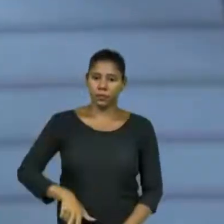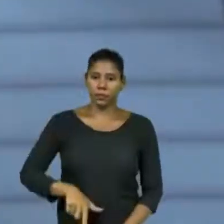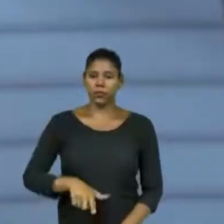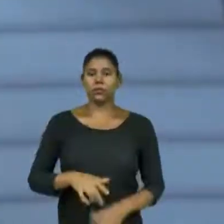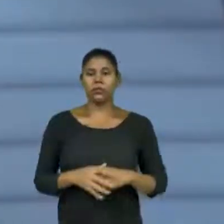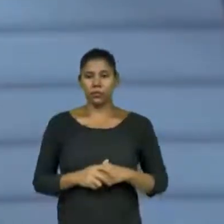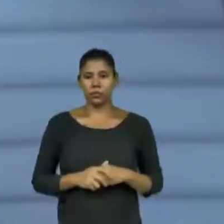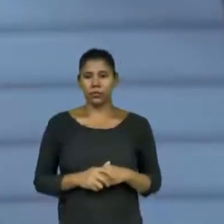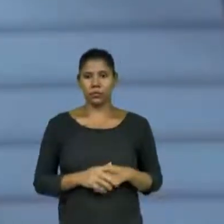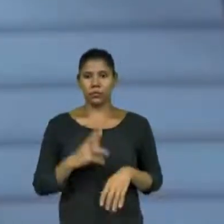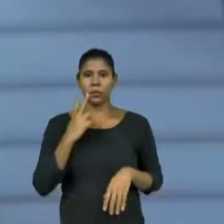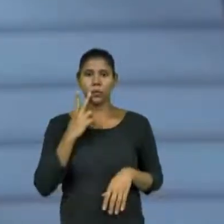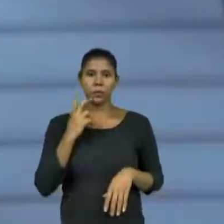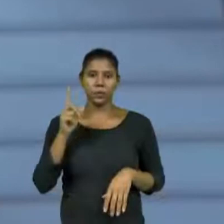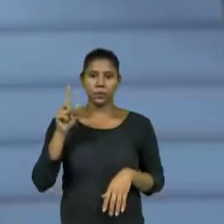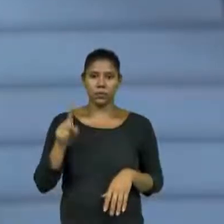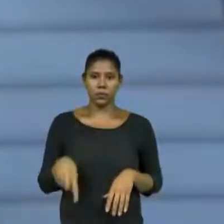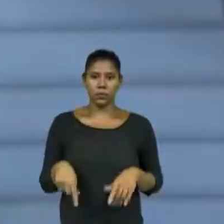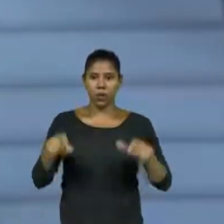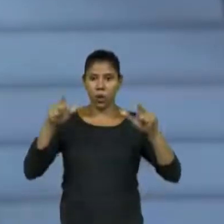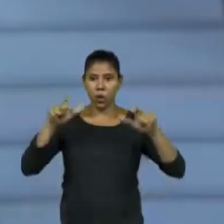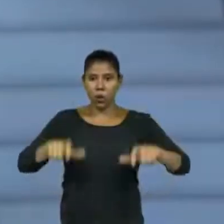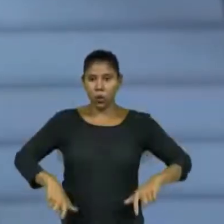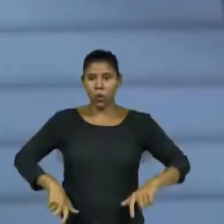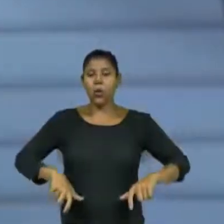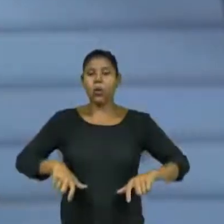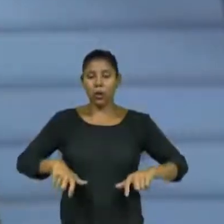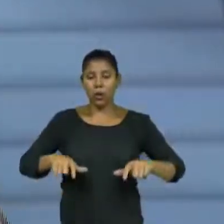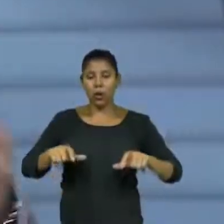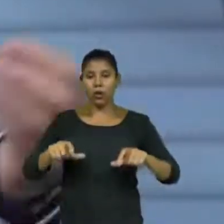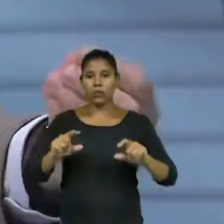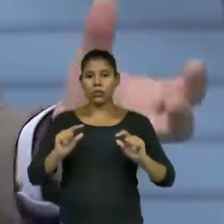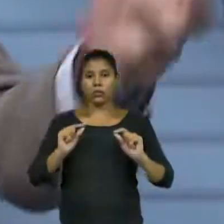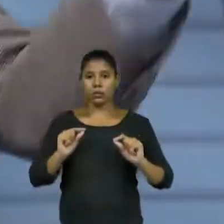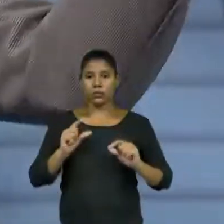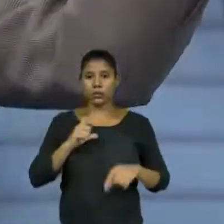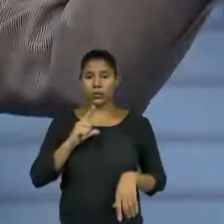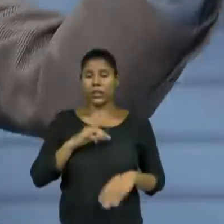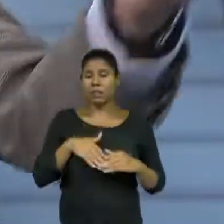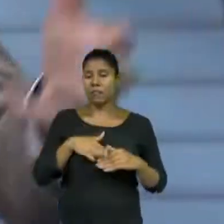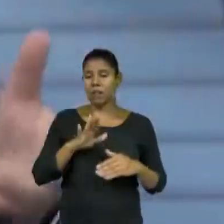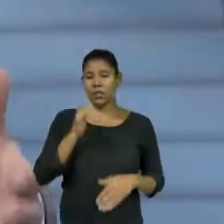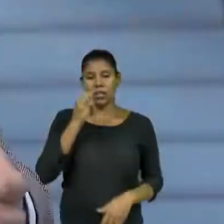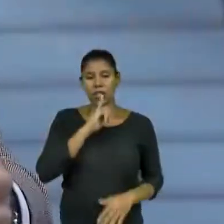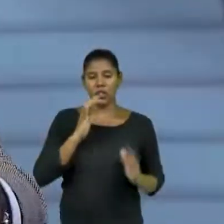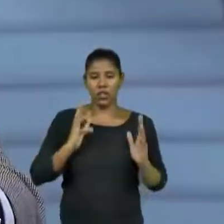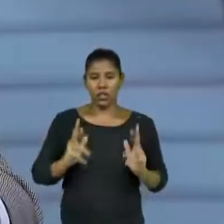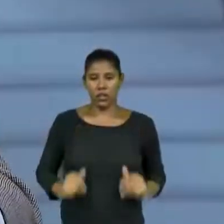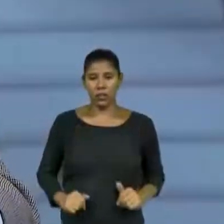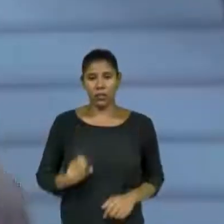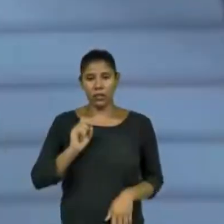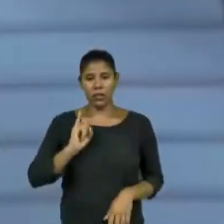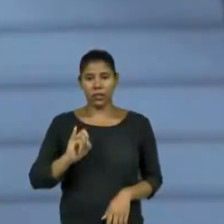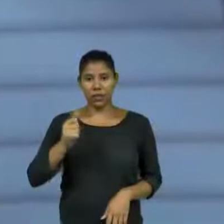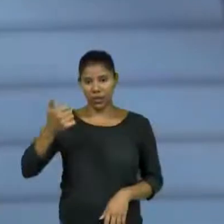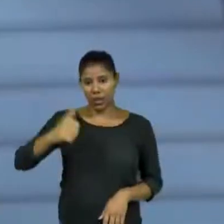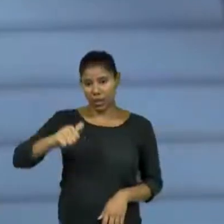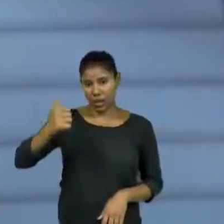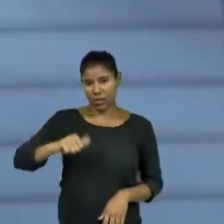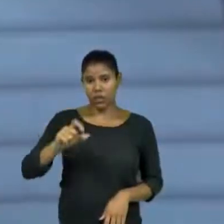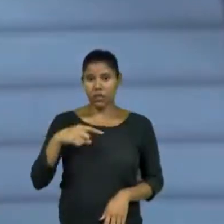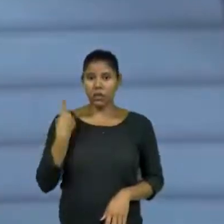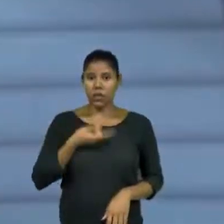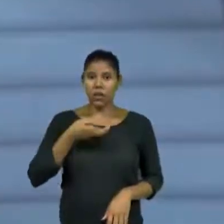o Ceará é o berço das energias renováveis no Brasil. No Por Brasil. Quê? Porque se você olhar na história toda da energia renovável, nós estamos